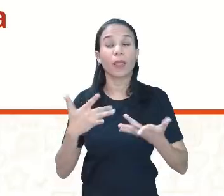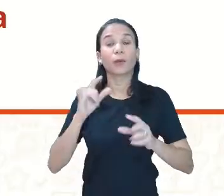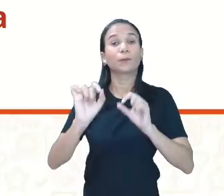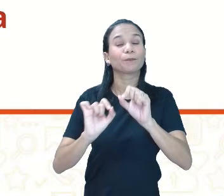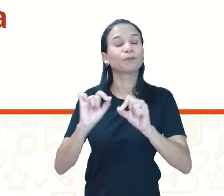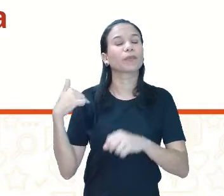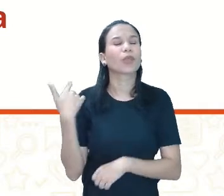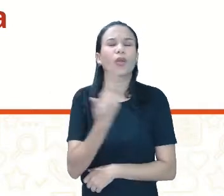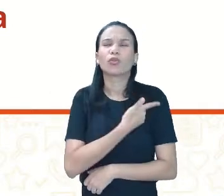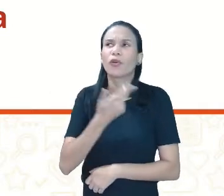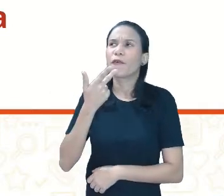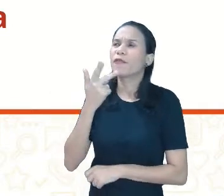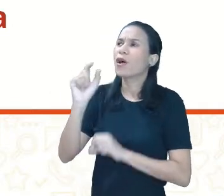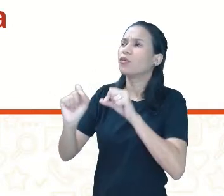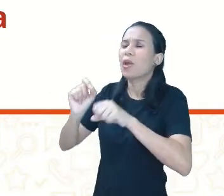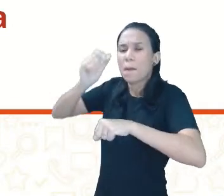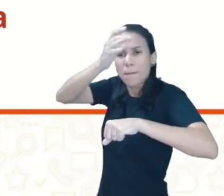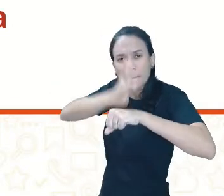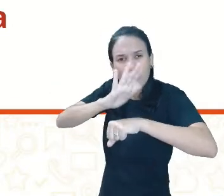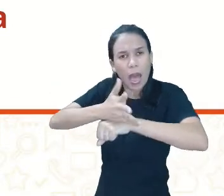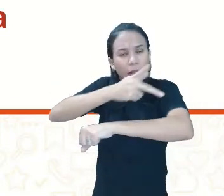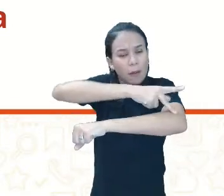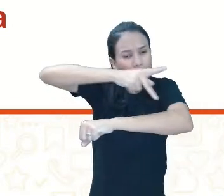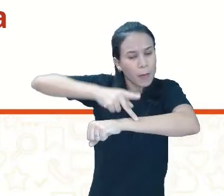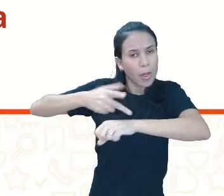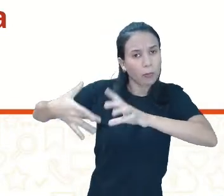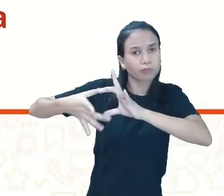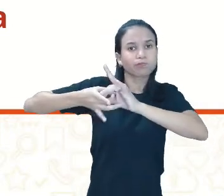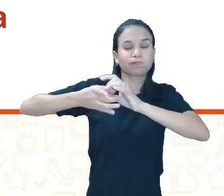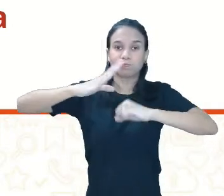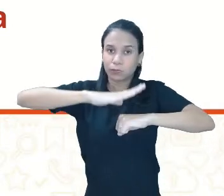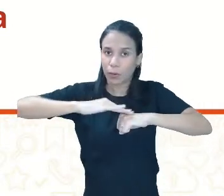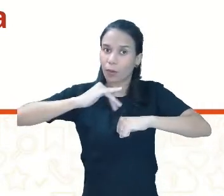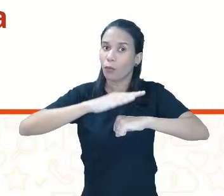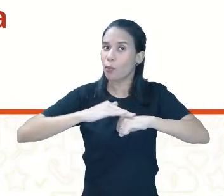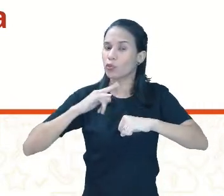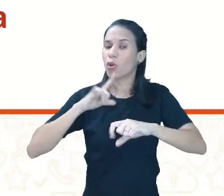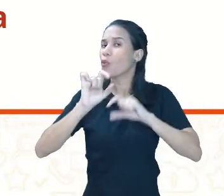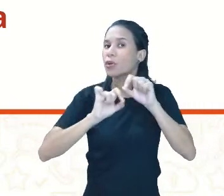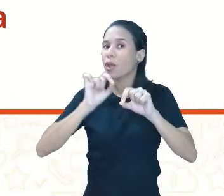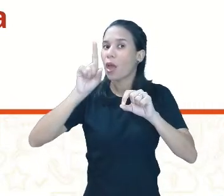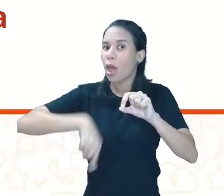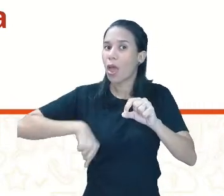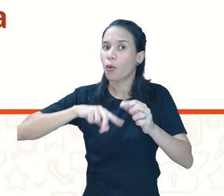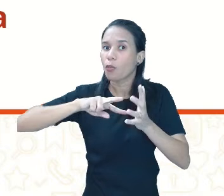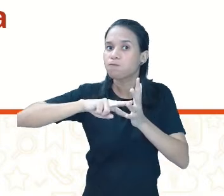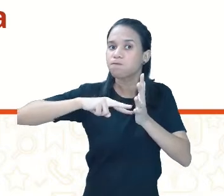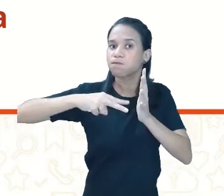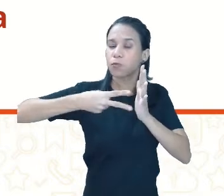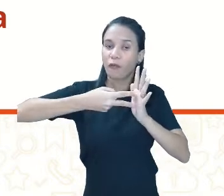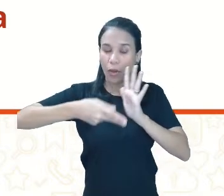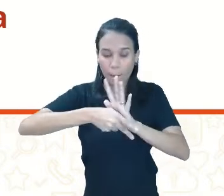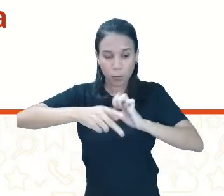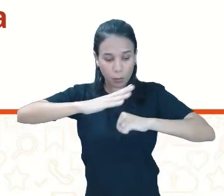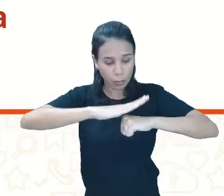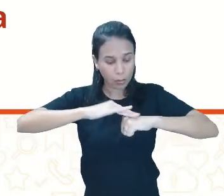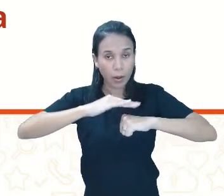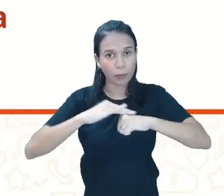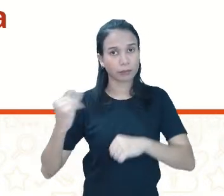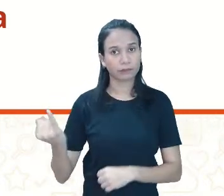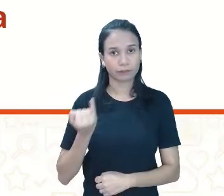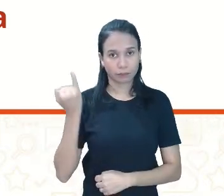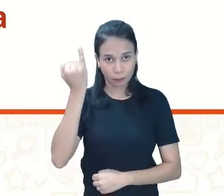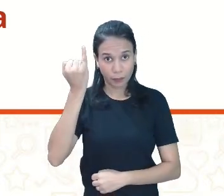Então, quando a gente fala de práticas pedagógicas afetivas, a gente está falando de uma significação afetiva